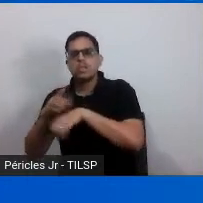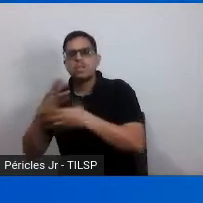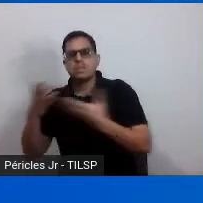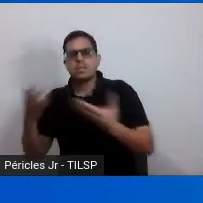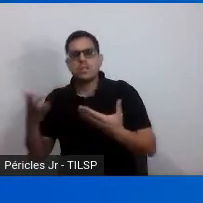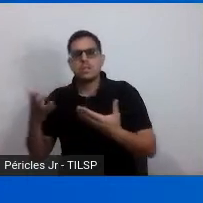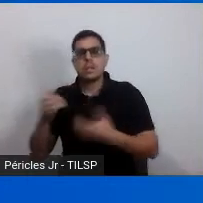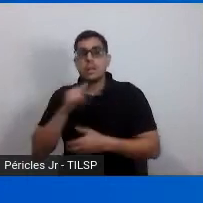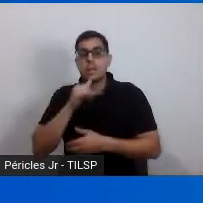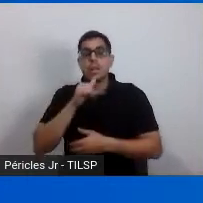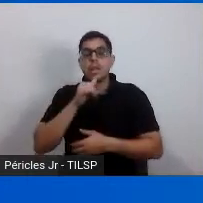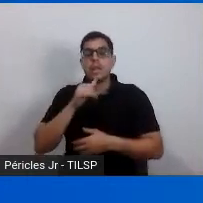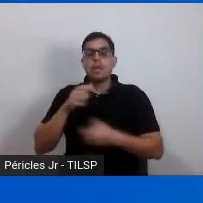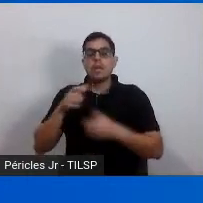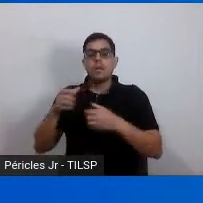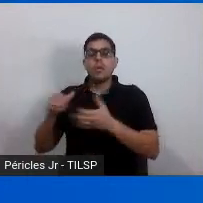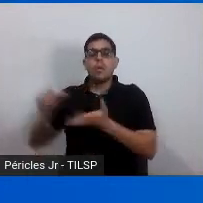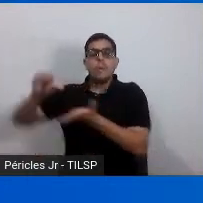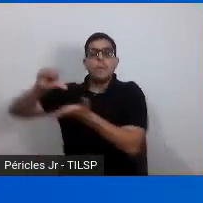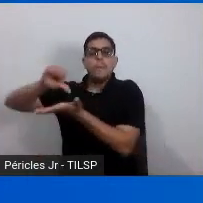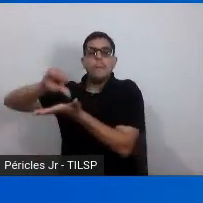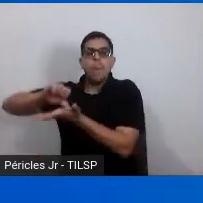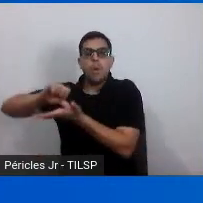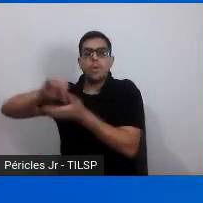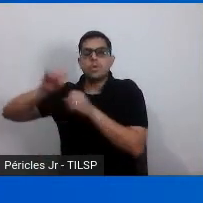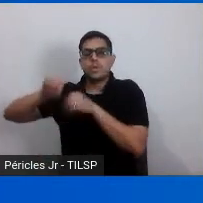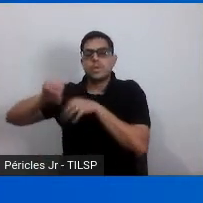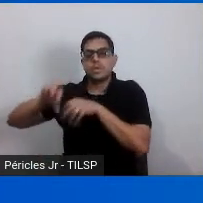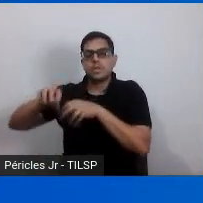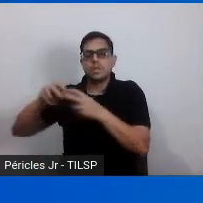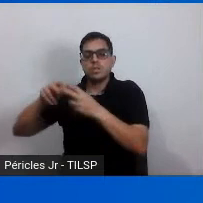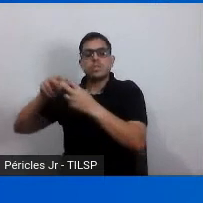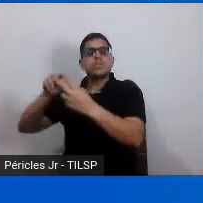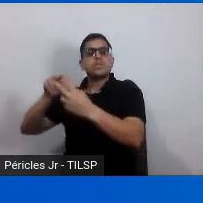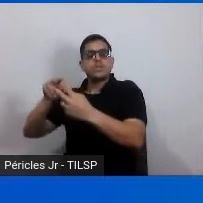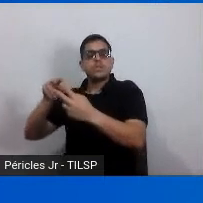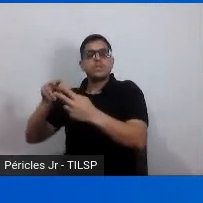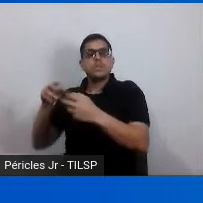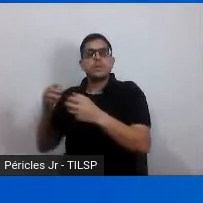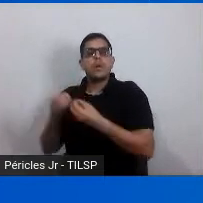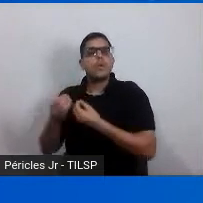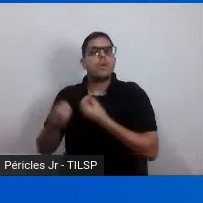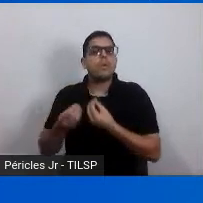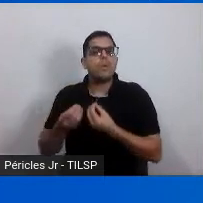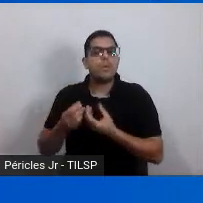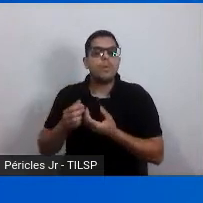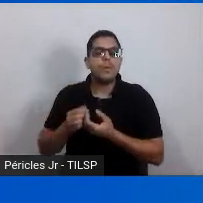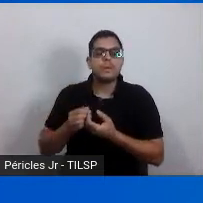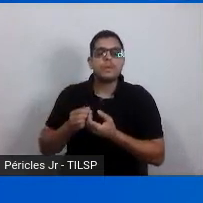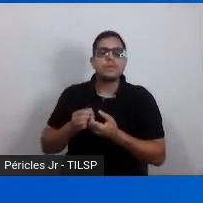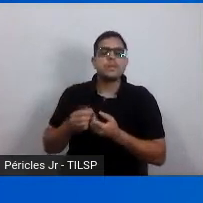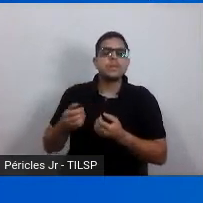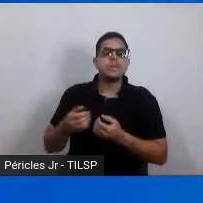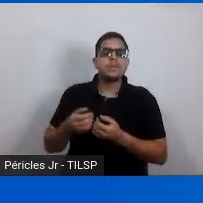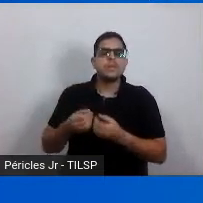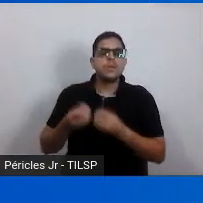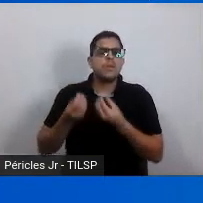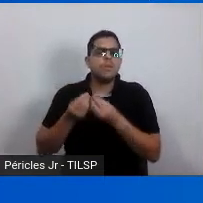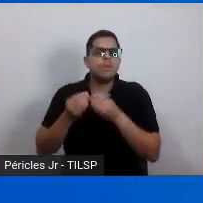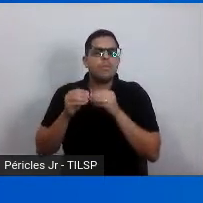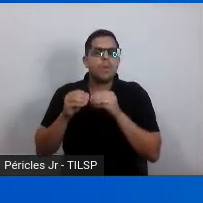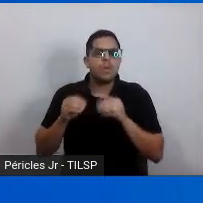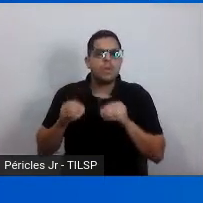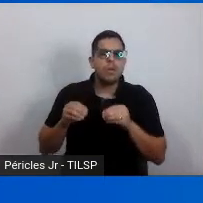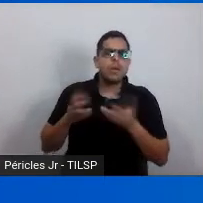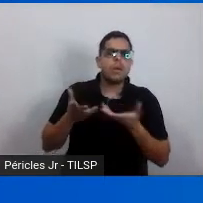Distância que alcançam localidades onde o acesso à tecnologia ainda é bastante precário na educação a distância se fala pouco ainda